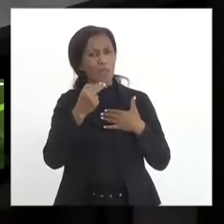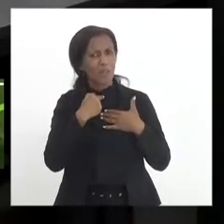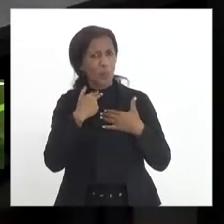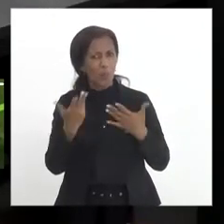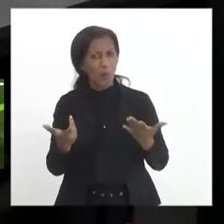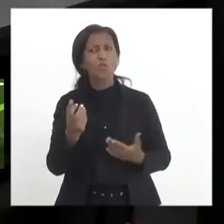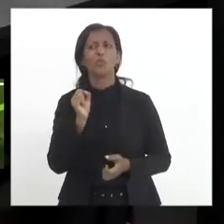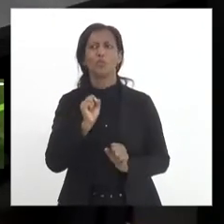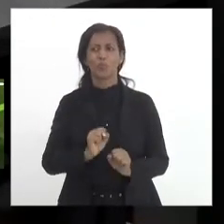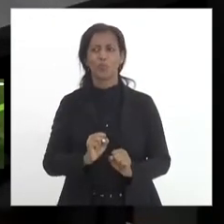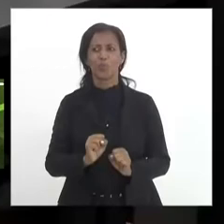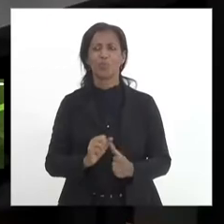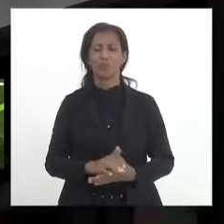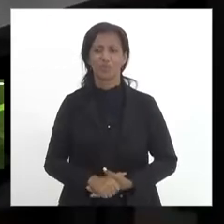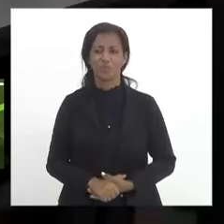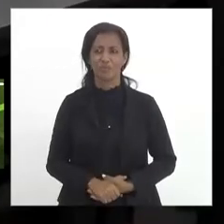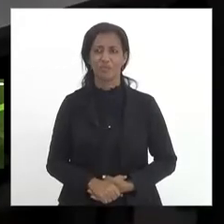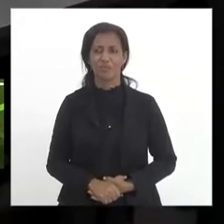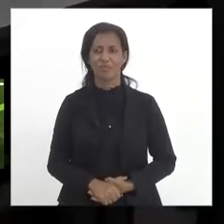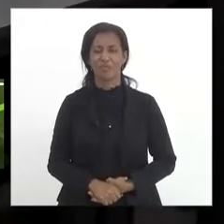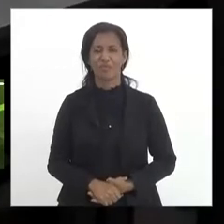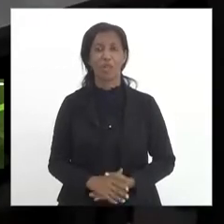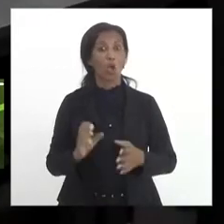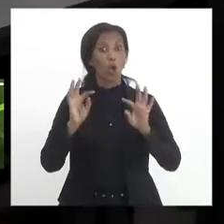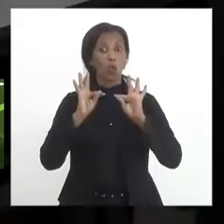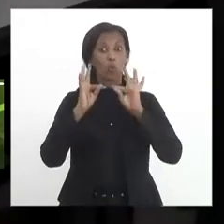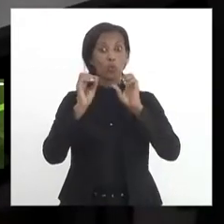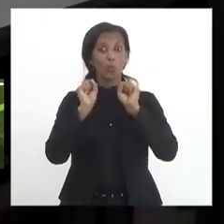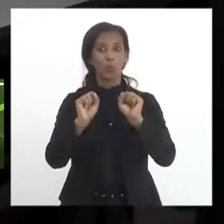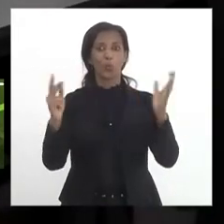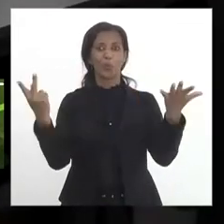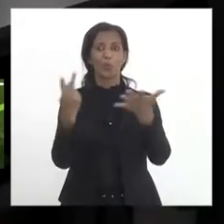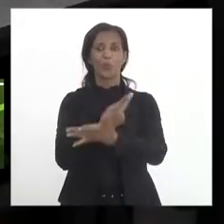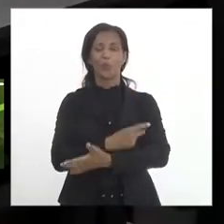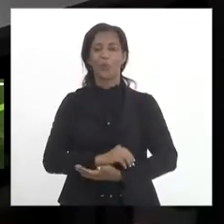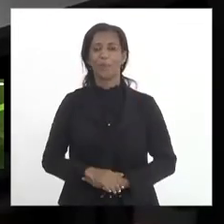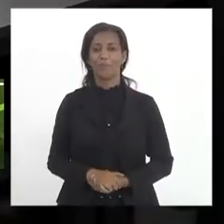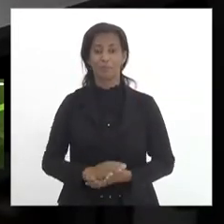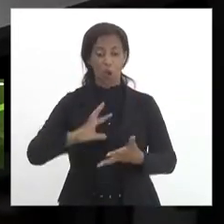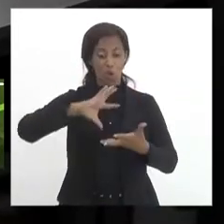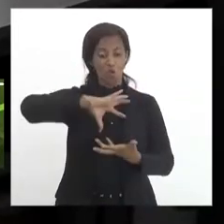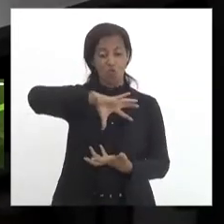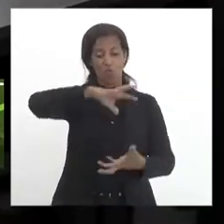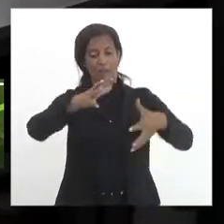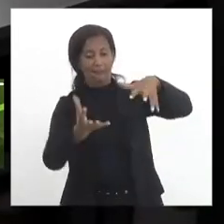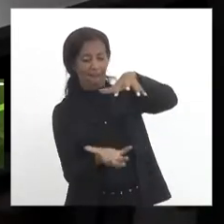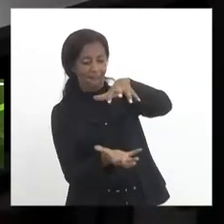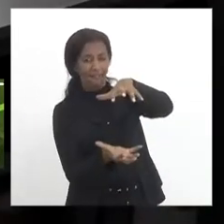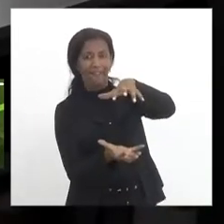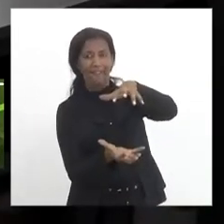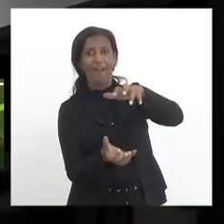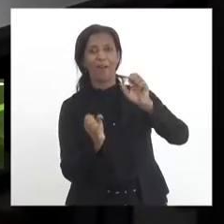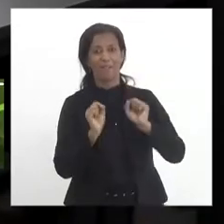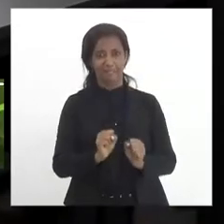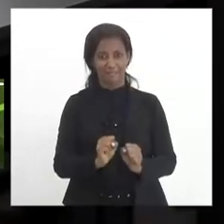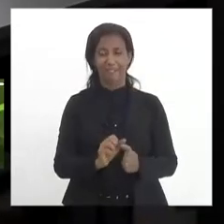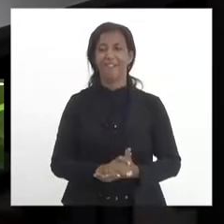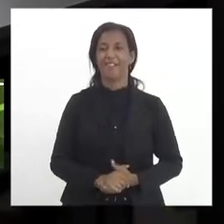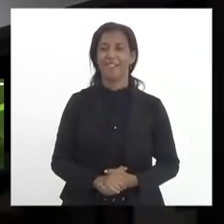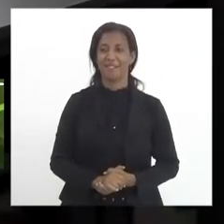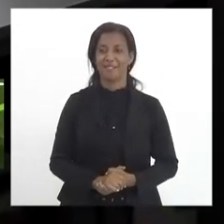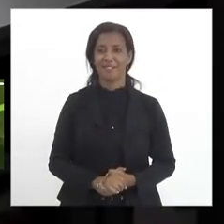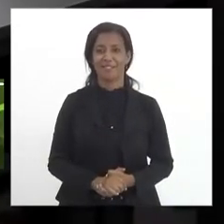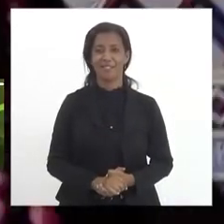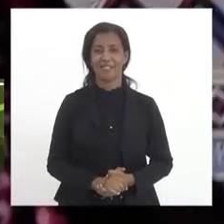Gualberto? Defendendo o projeto. Defendendo. Pô, tudo pode acontecer. O mundo está no avesso. O mundo está virado no avesso. Olha, olha que vai